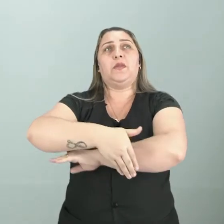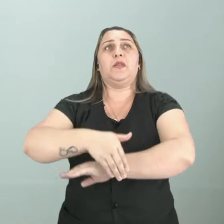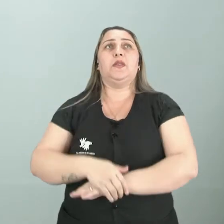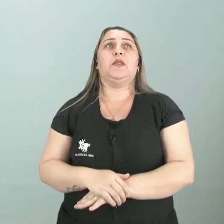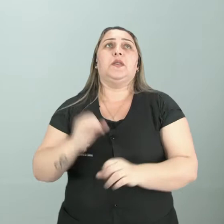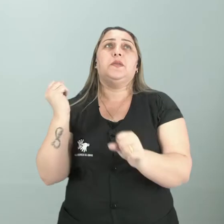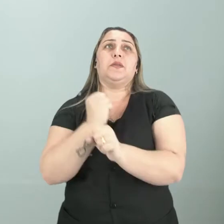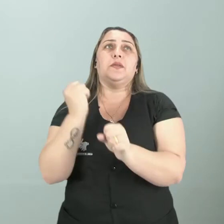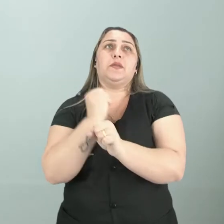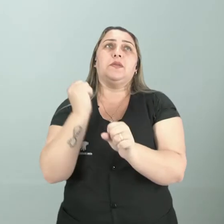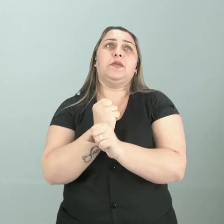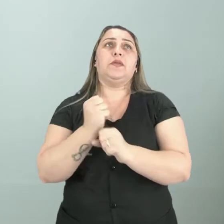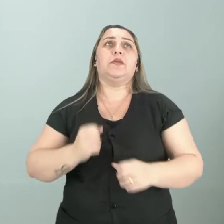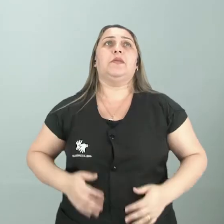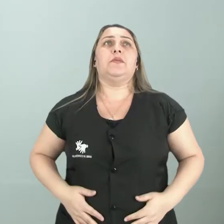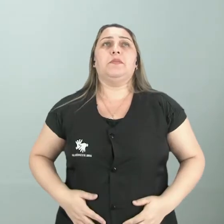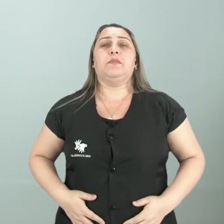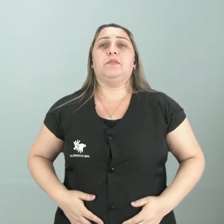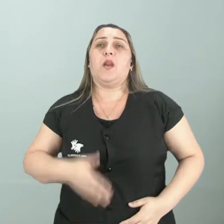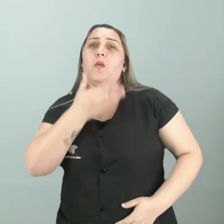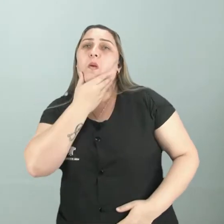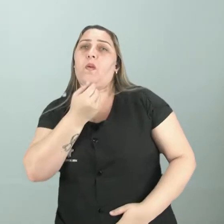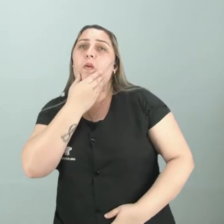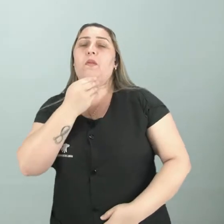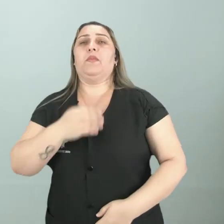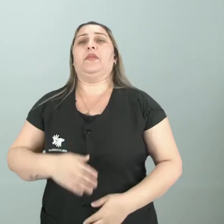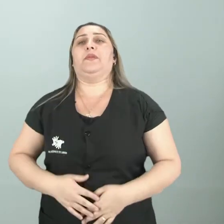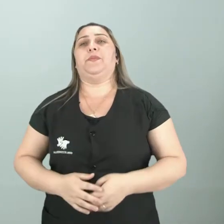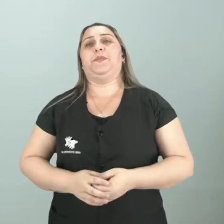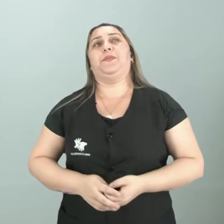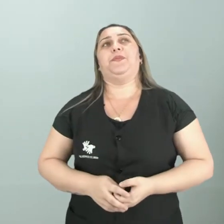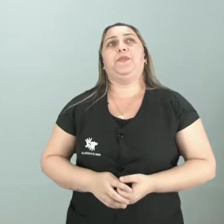foi construída pelo homem.